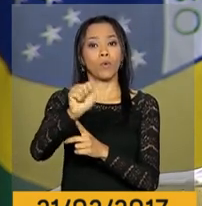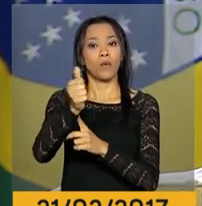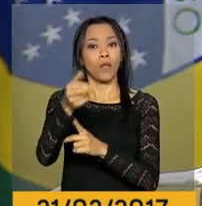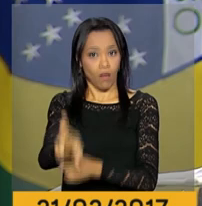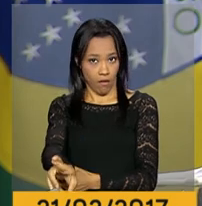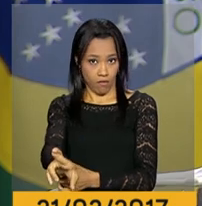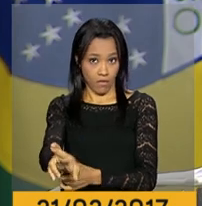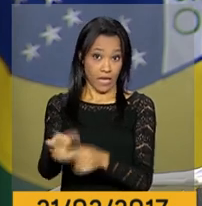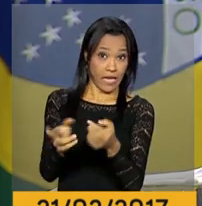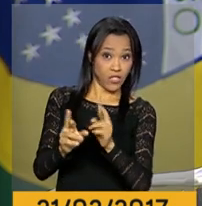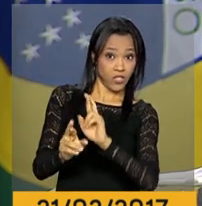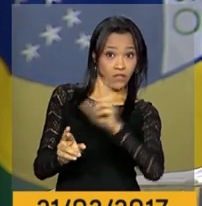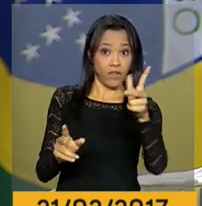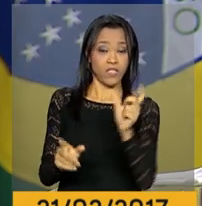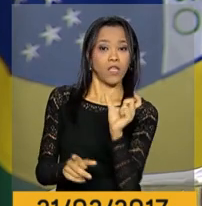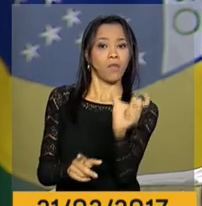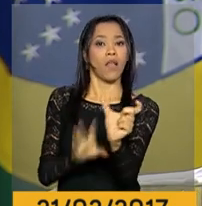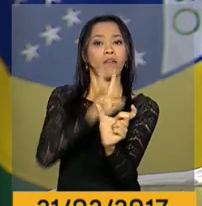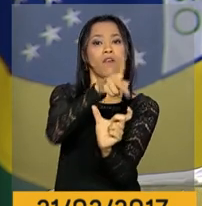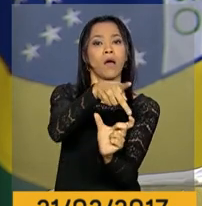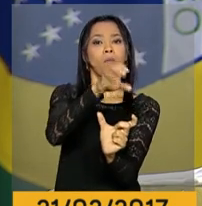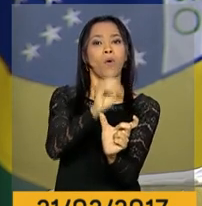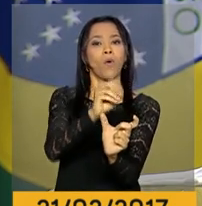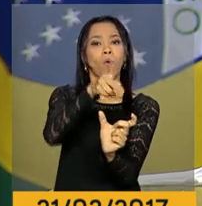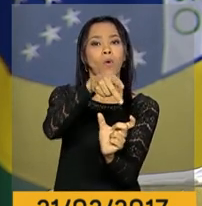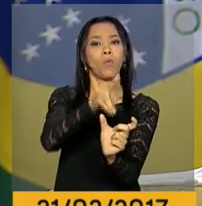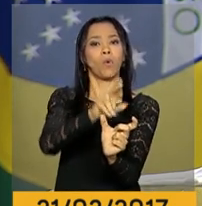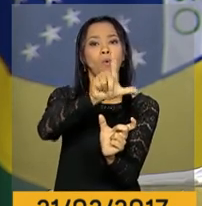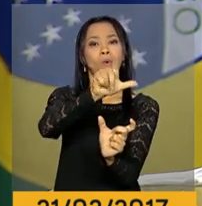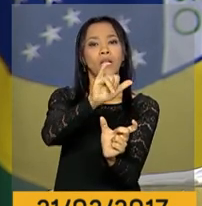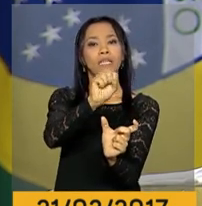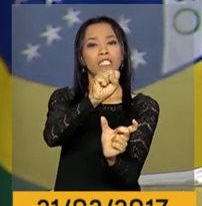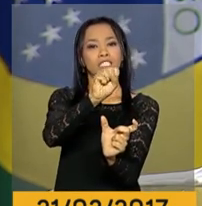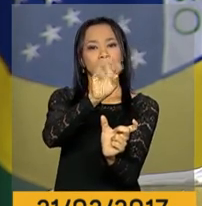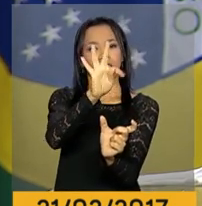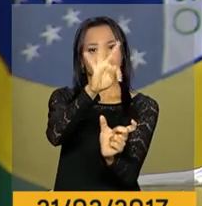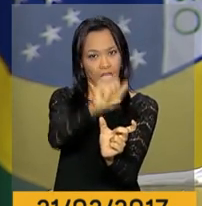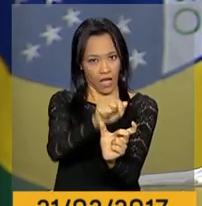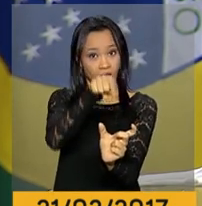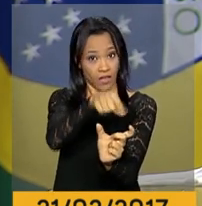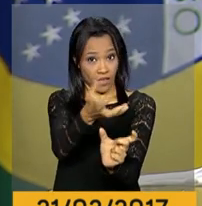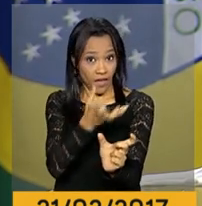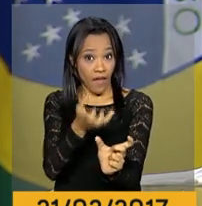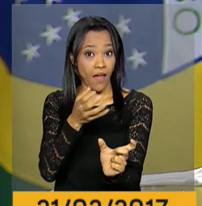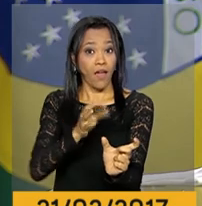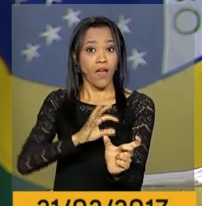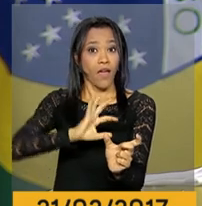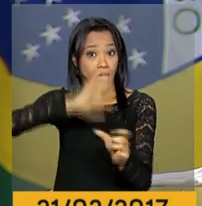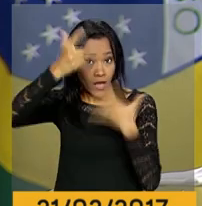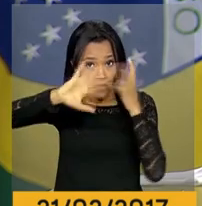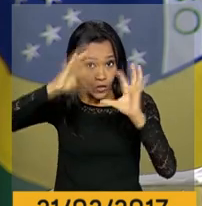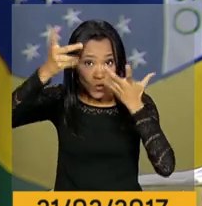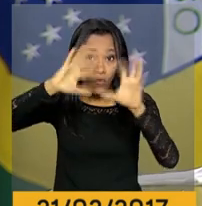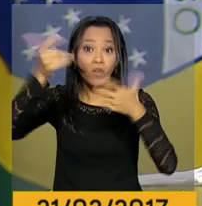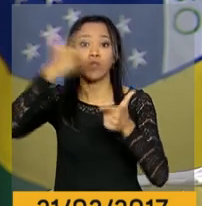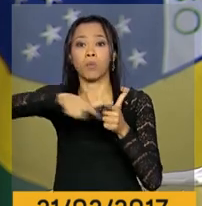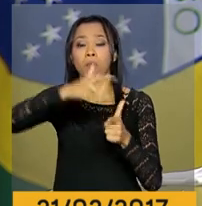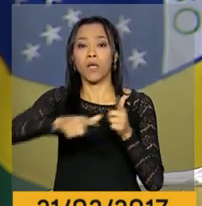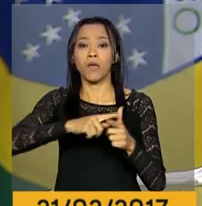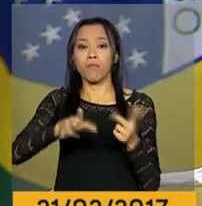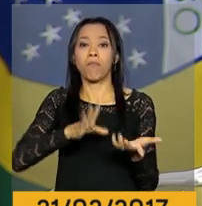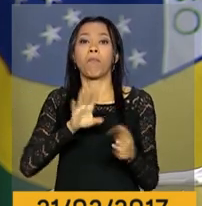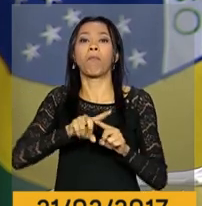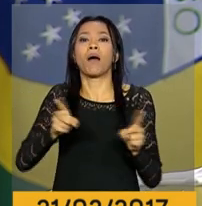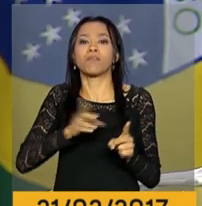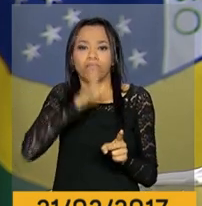populista o populista é aquele que quer resultados imediatos natureza política nós não queremos isso nós queremos matérias